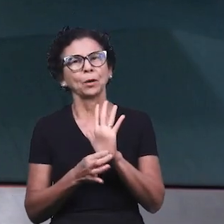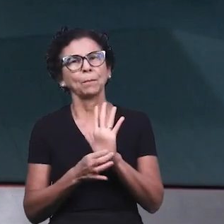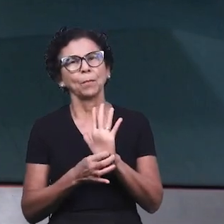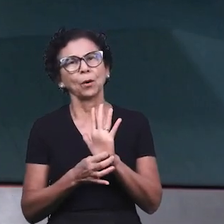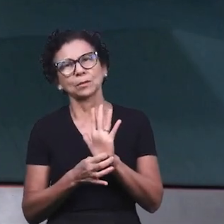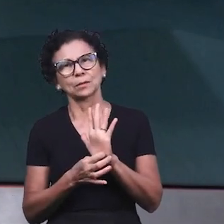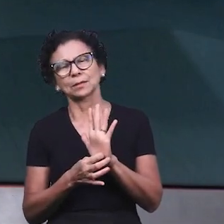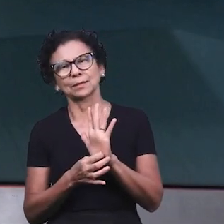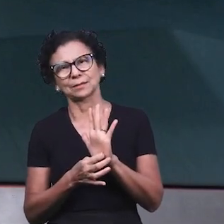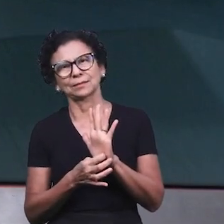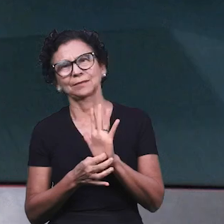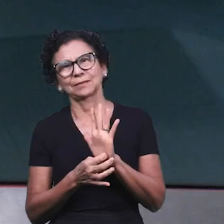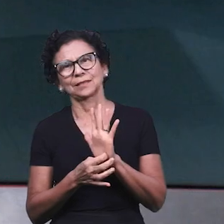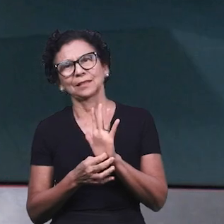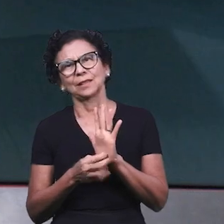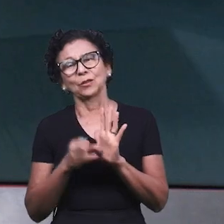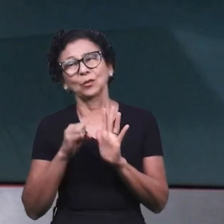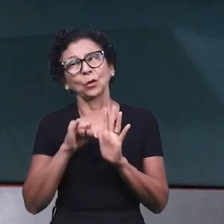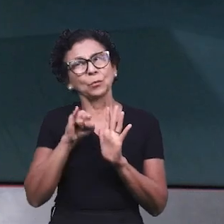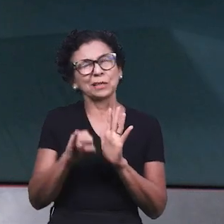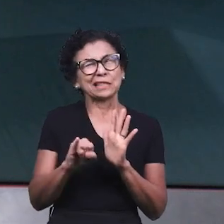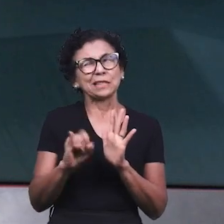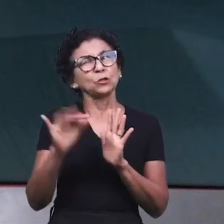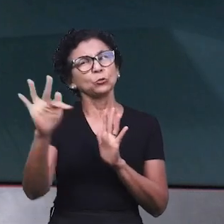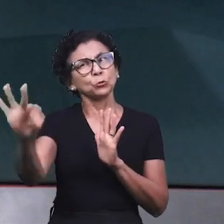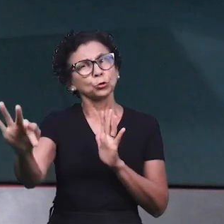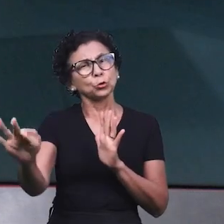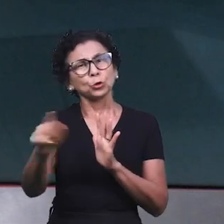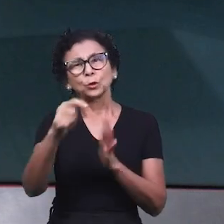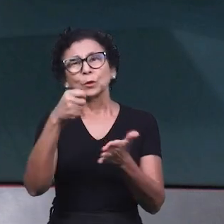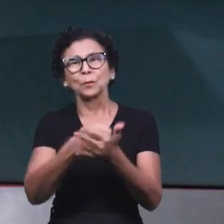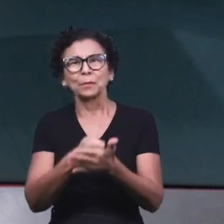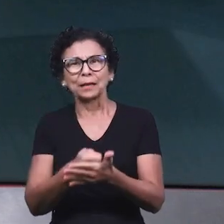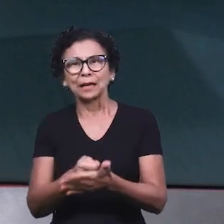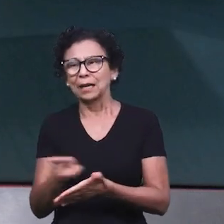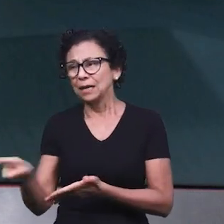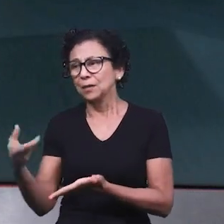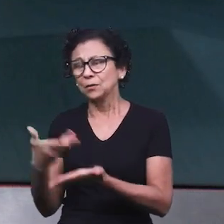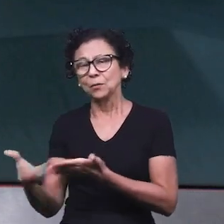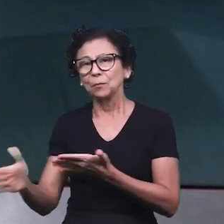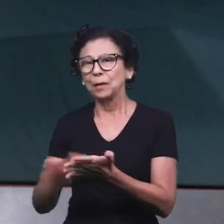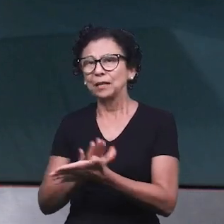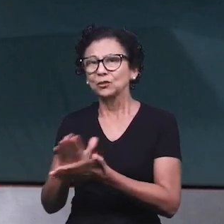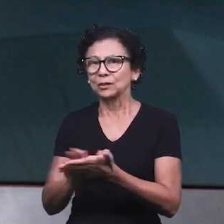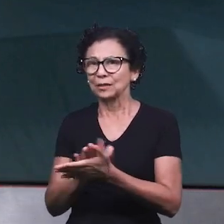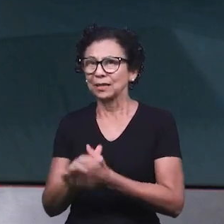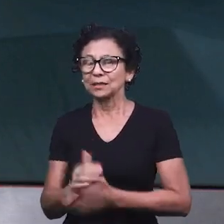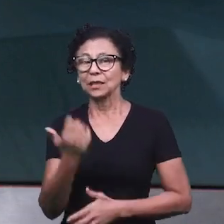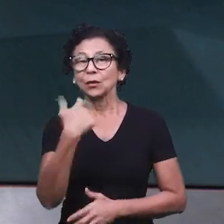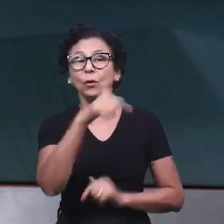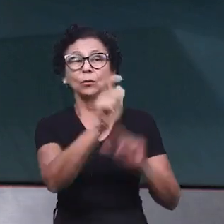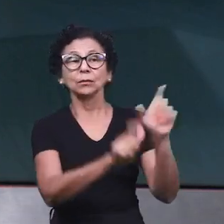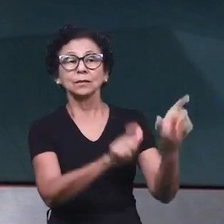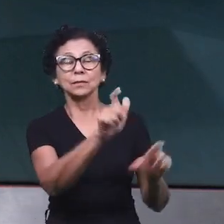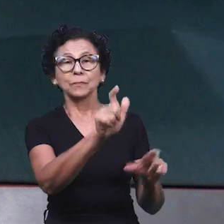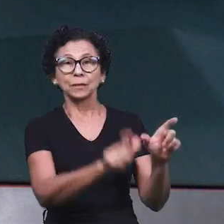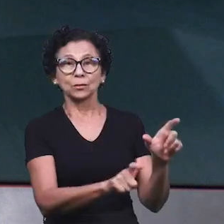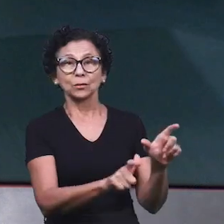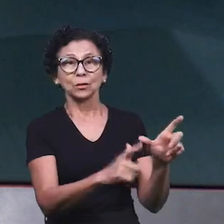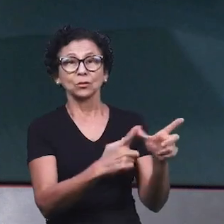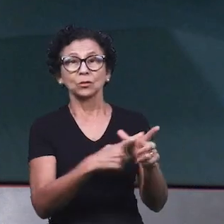já colocou como perdido. Na verdade, ele não perdeu, porque ele já recebeu. Outros que